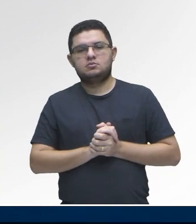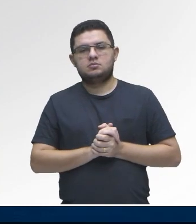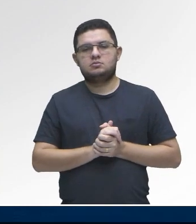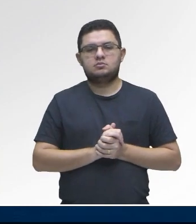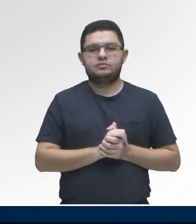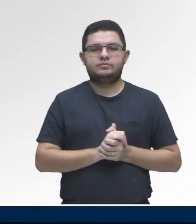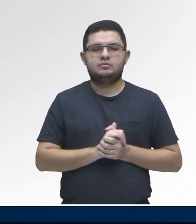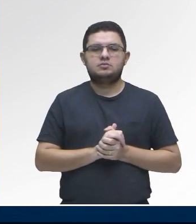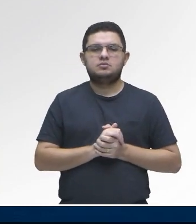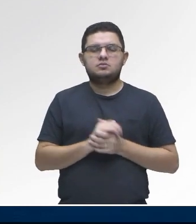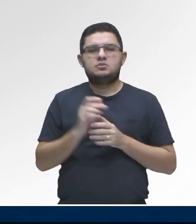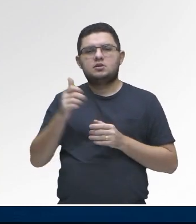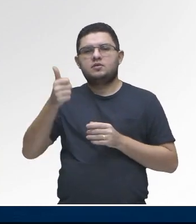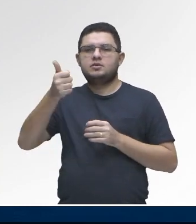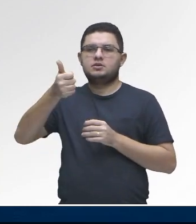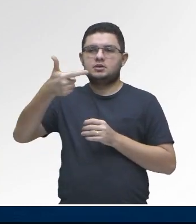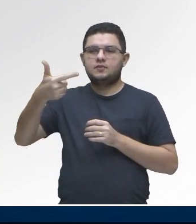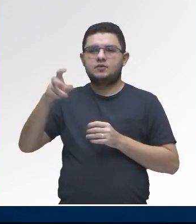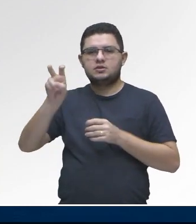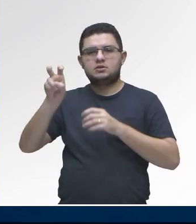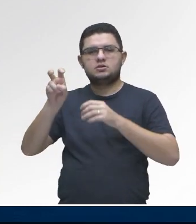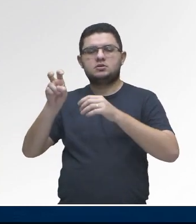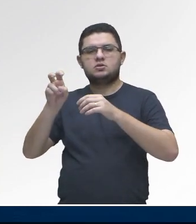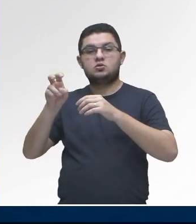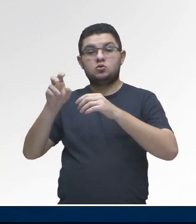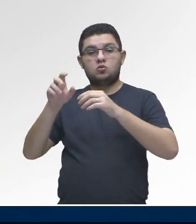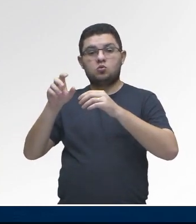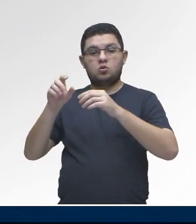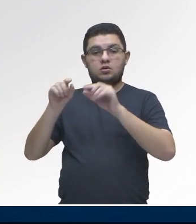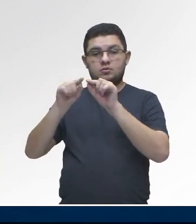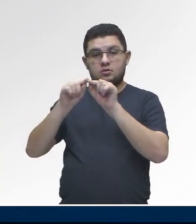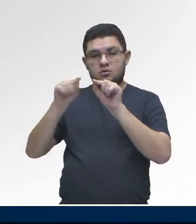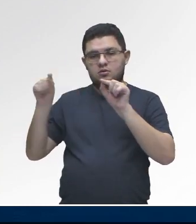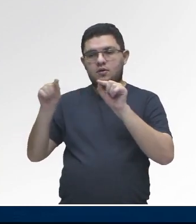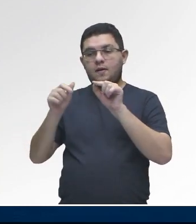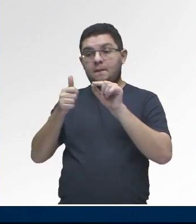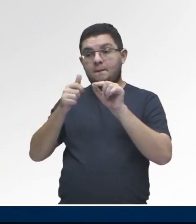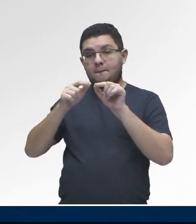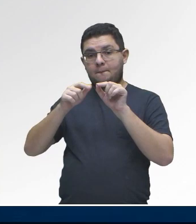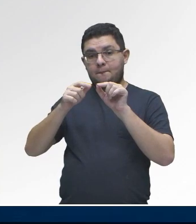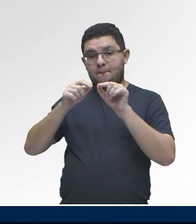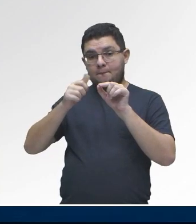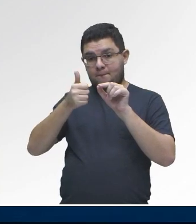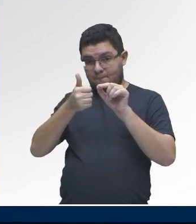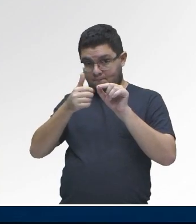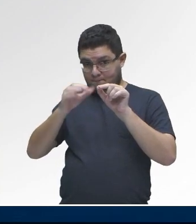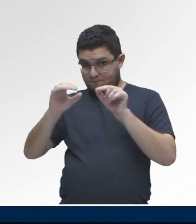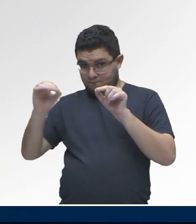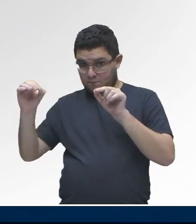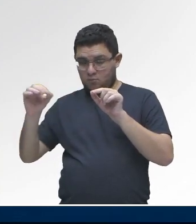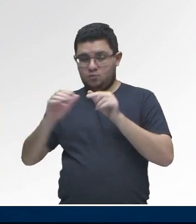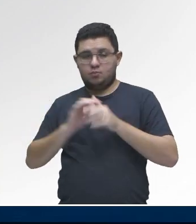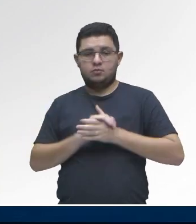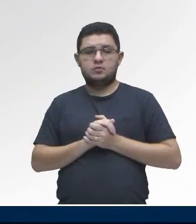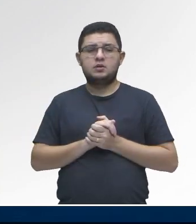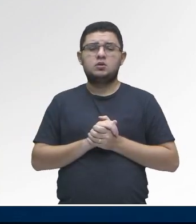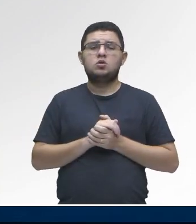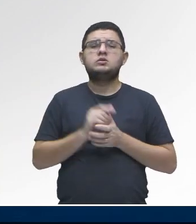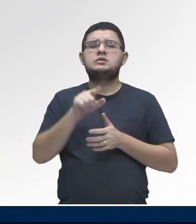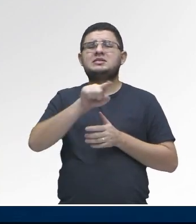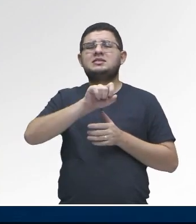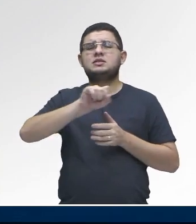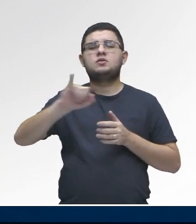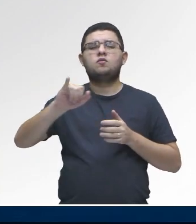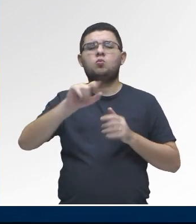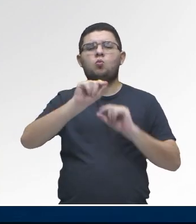sobre 1000. Então agora vocês já viram, né? Então quando você quer trabalhar, por exemplo,